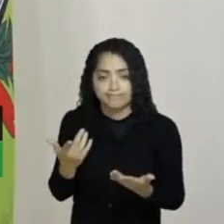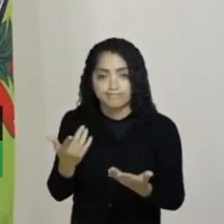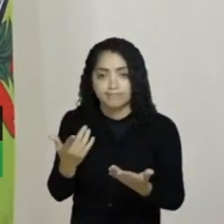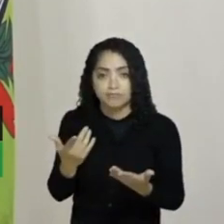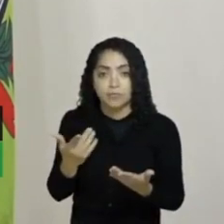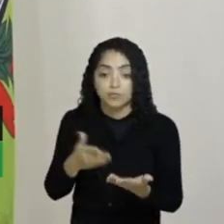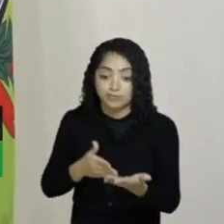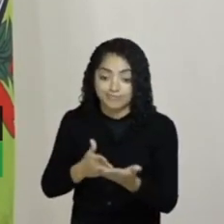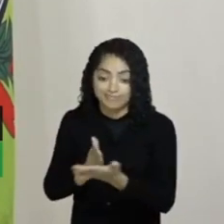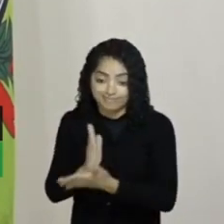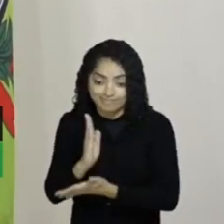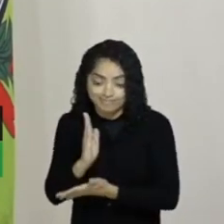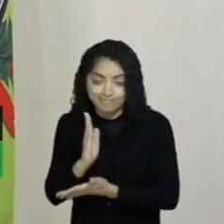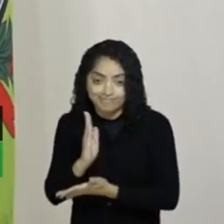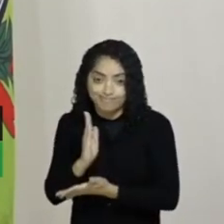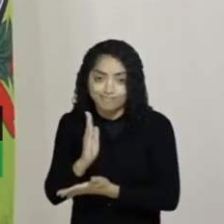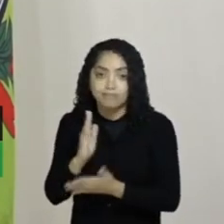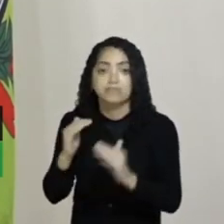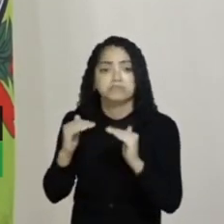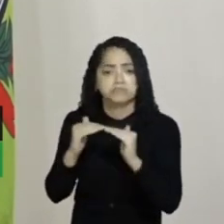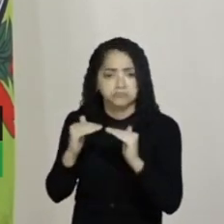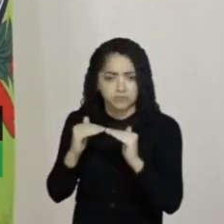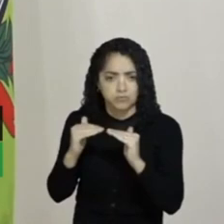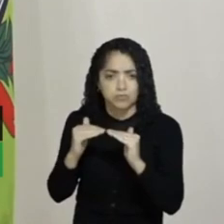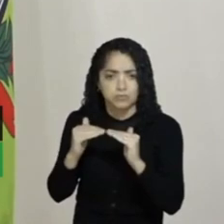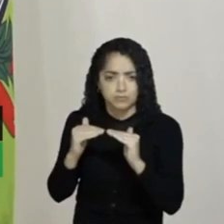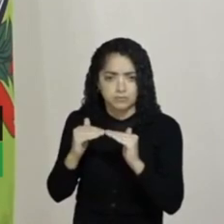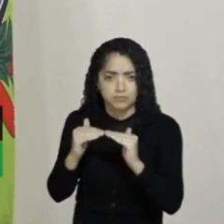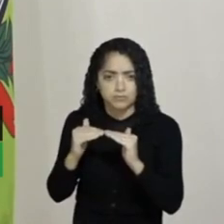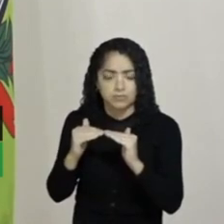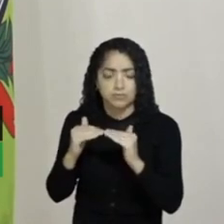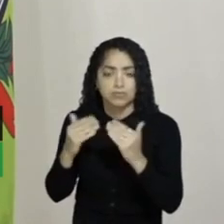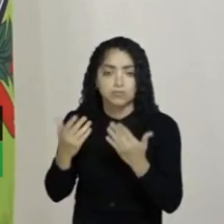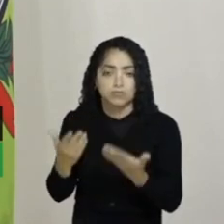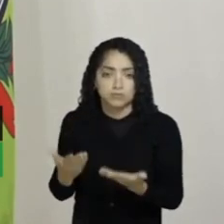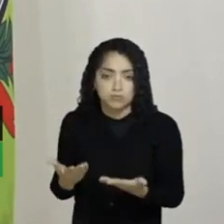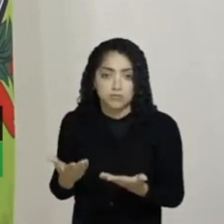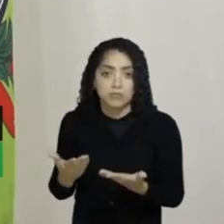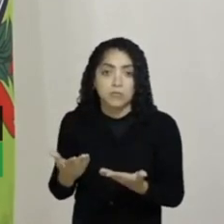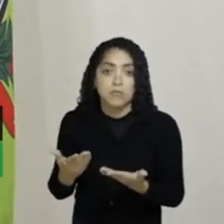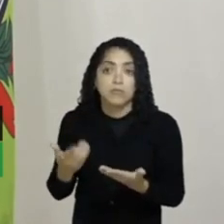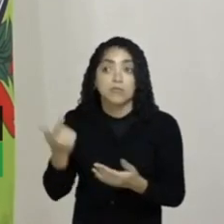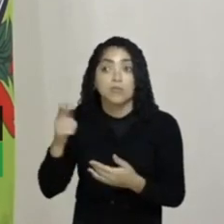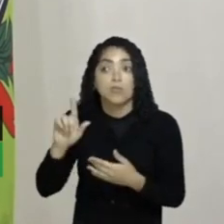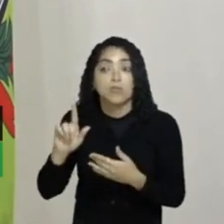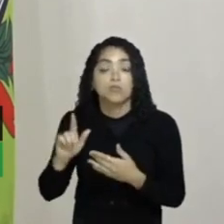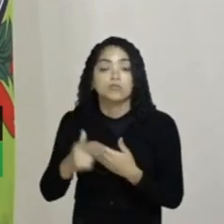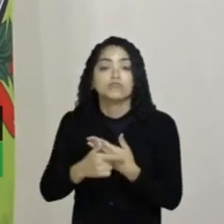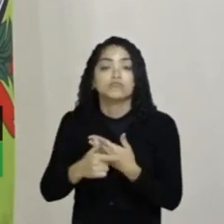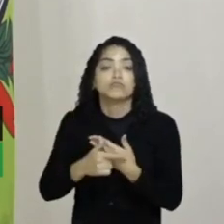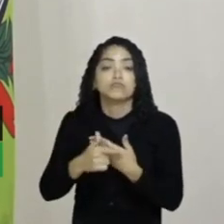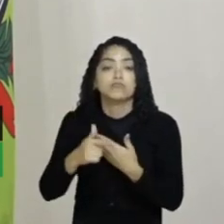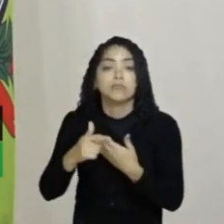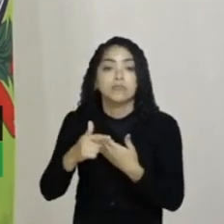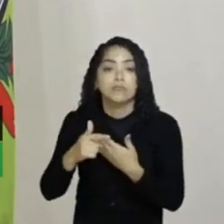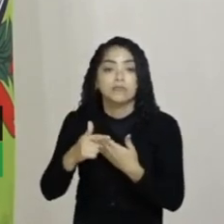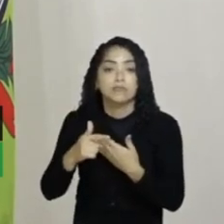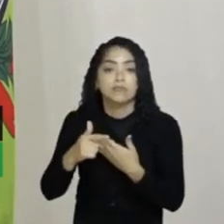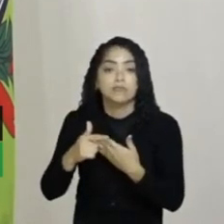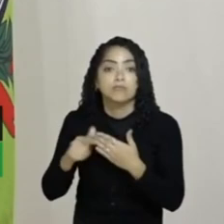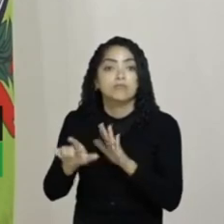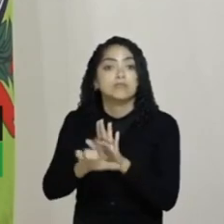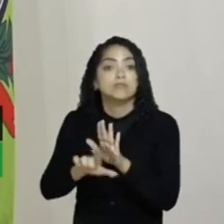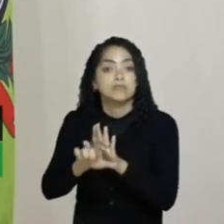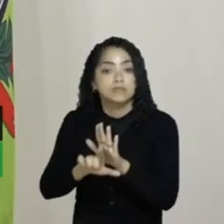aprovamos nós concordamos com aquilo que a gente fez e aí vem o outro papel do Legislativo